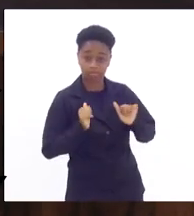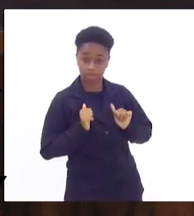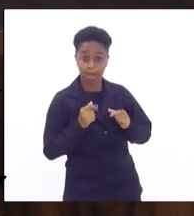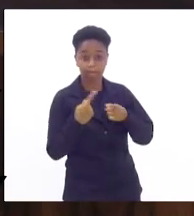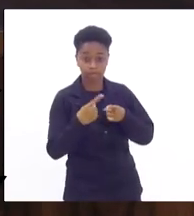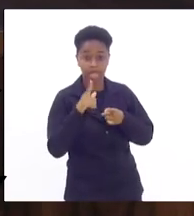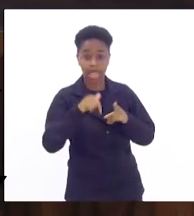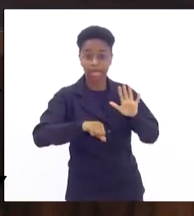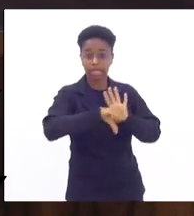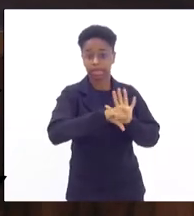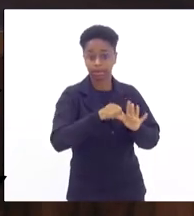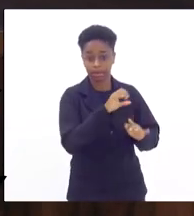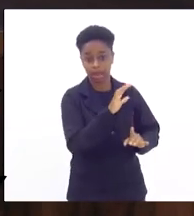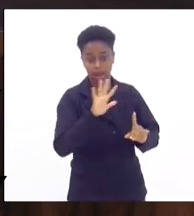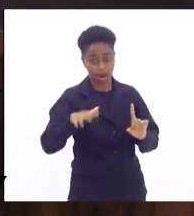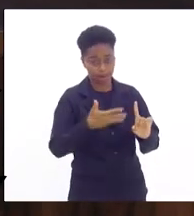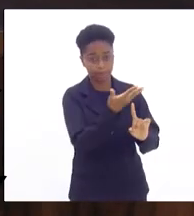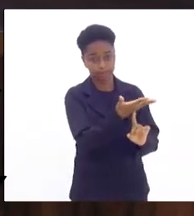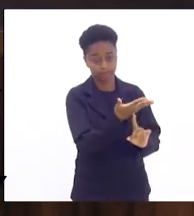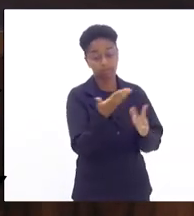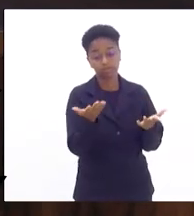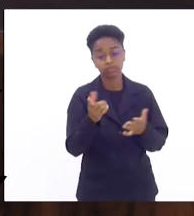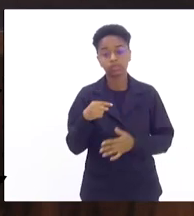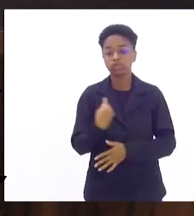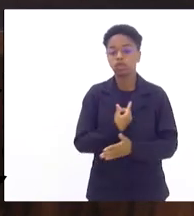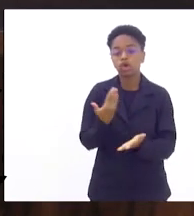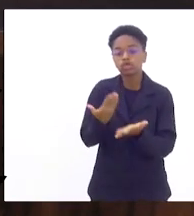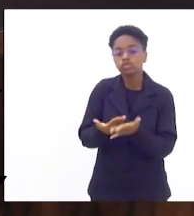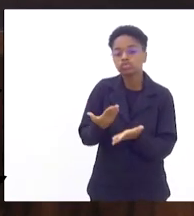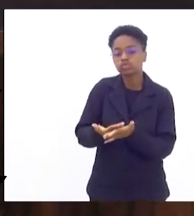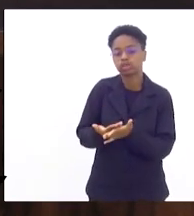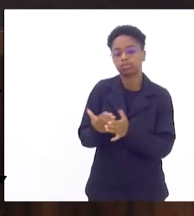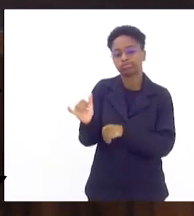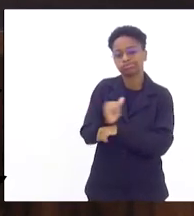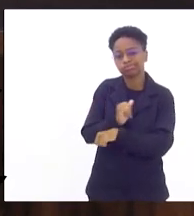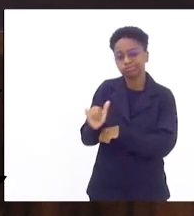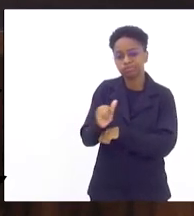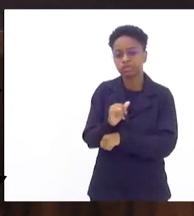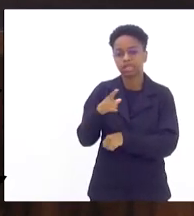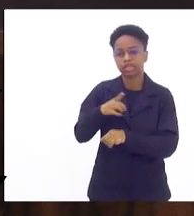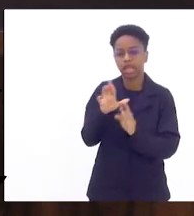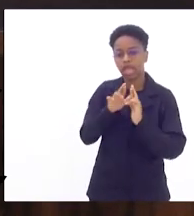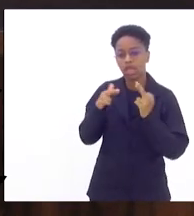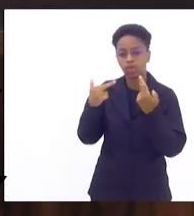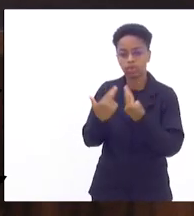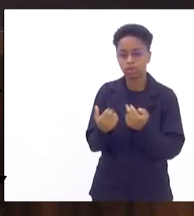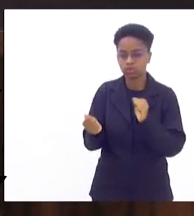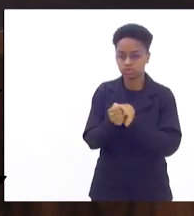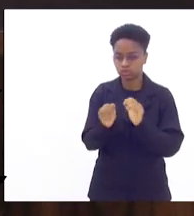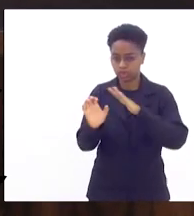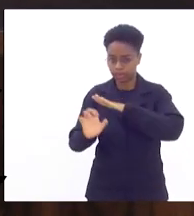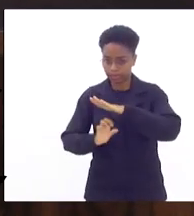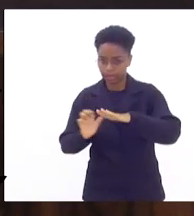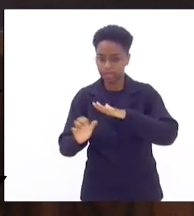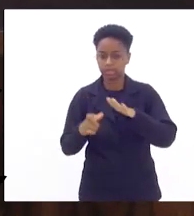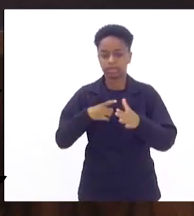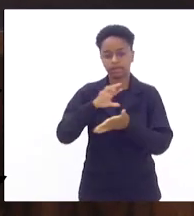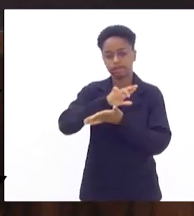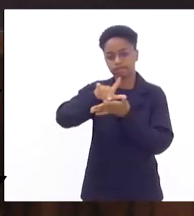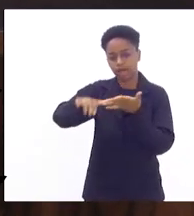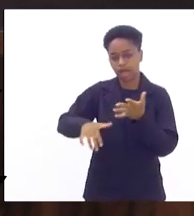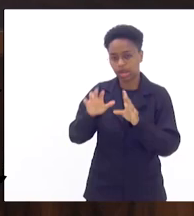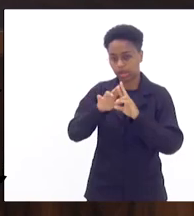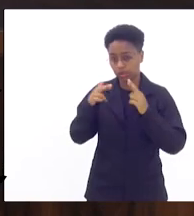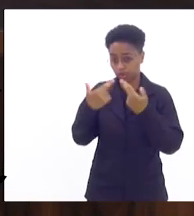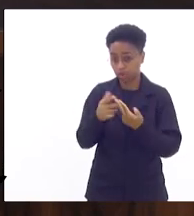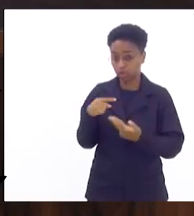ambiental. Então, nós estudamos uma forma, em reuniões com a concessionária, diversas reuniões, né? Nós